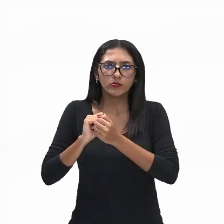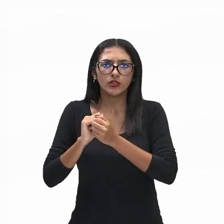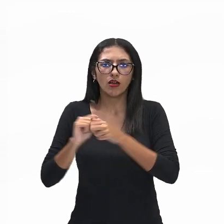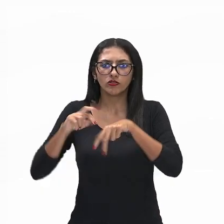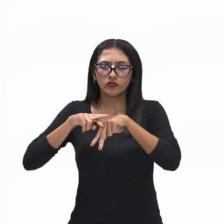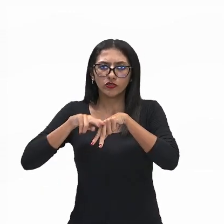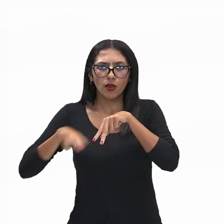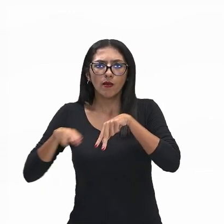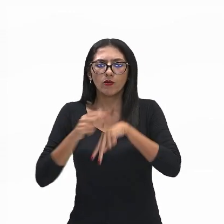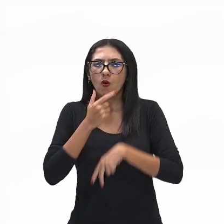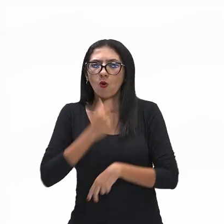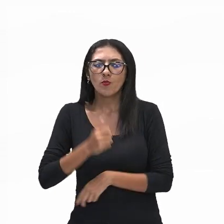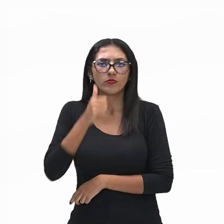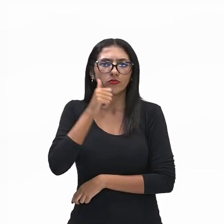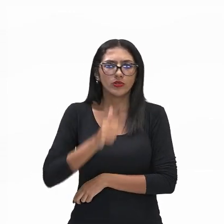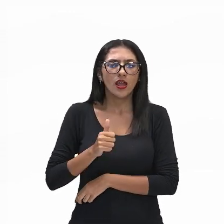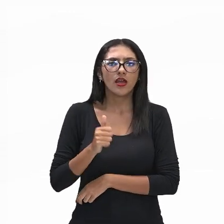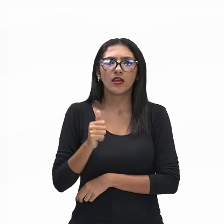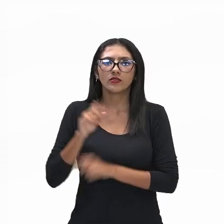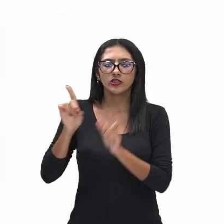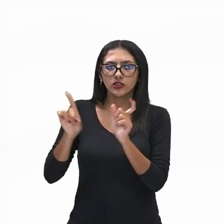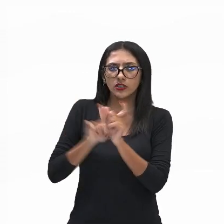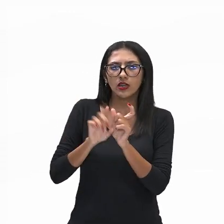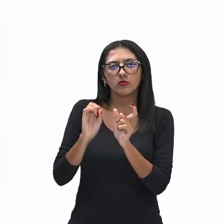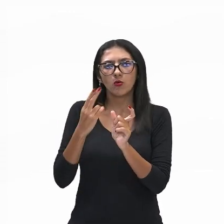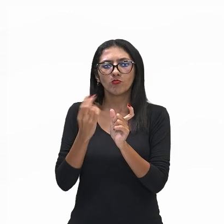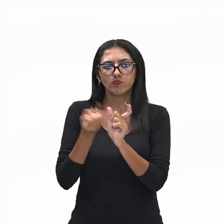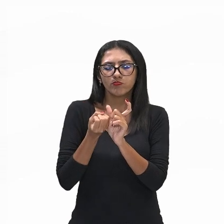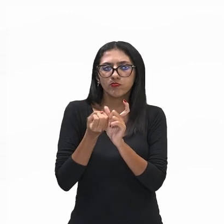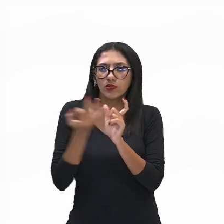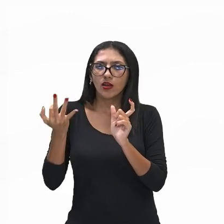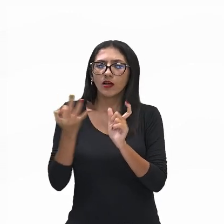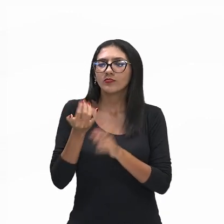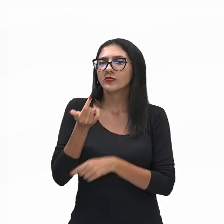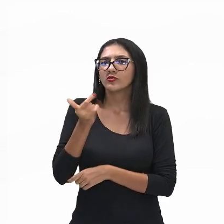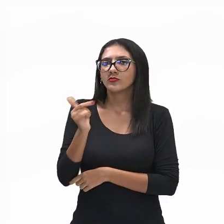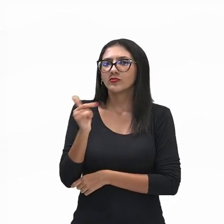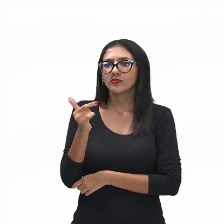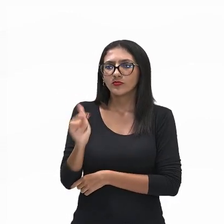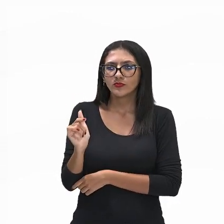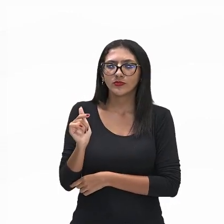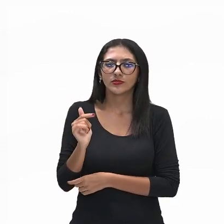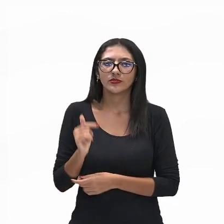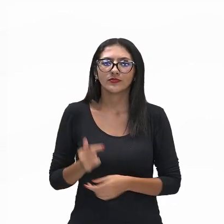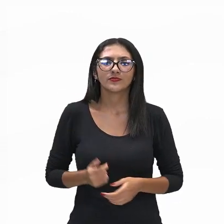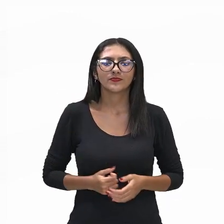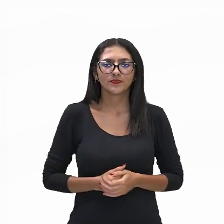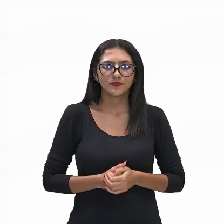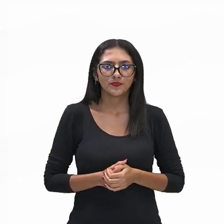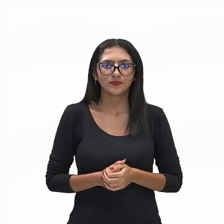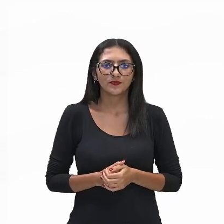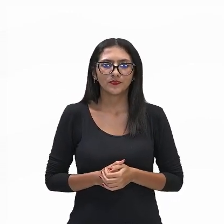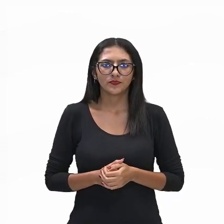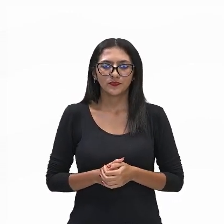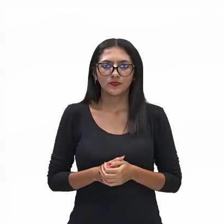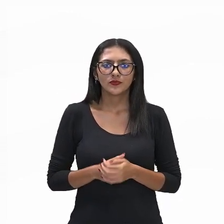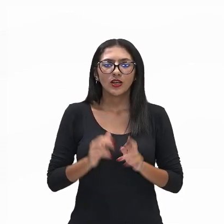vão para o masculino, não vão para o plural, não vão ter essa, digamos, flexibilidade